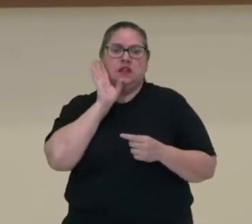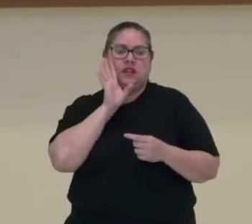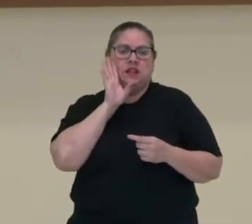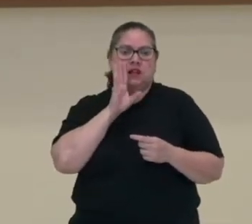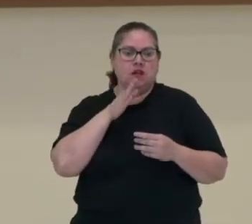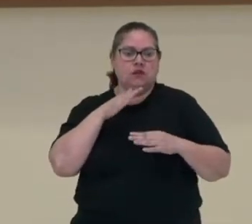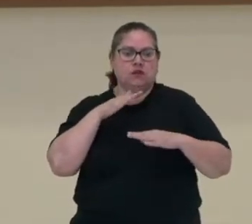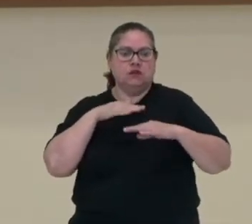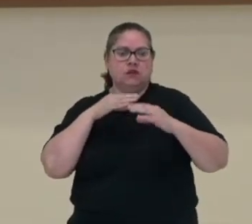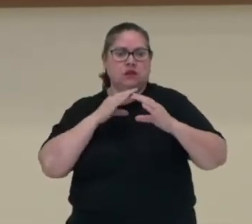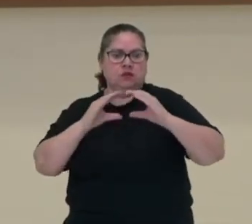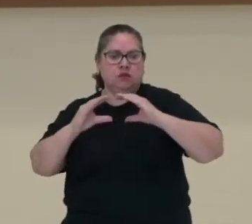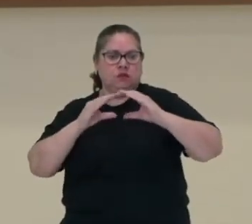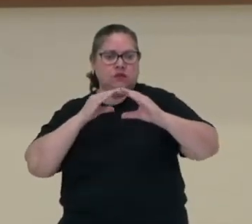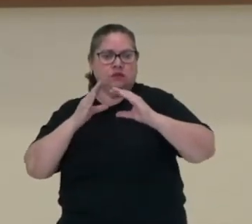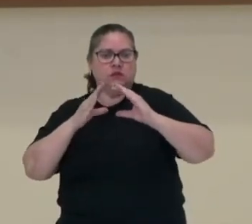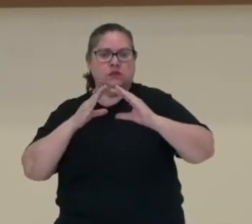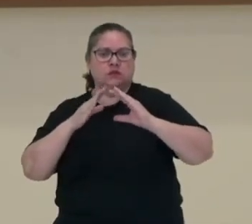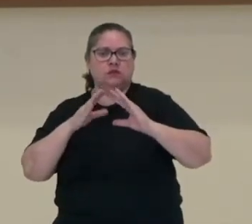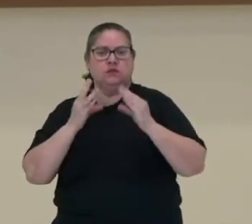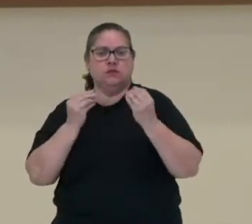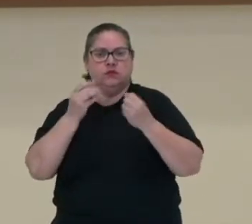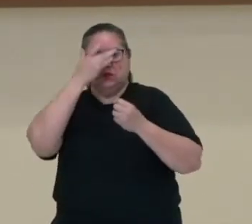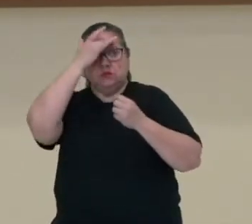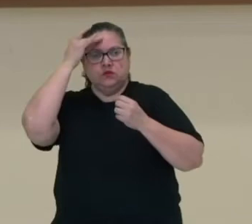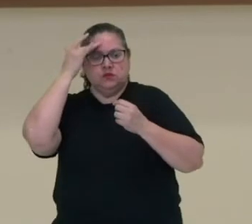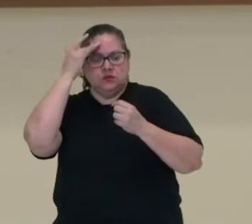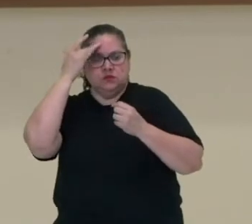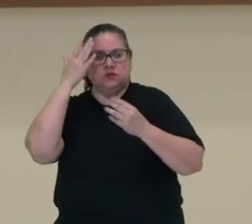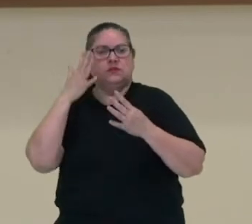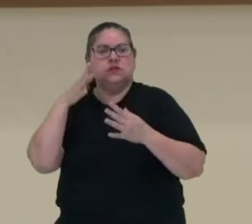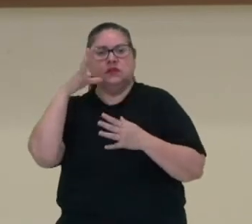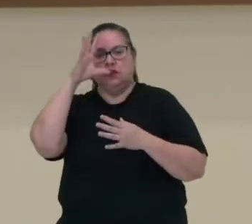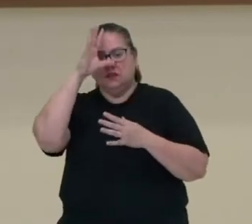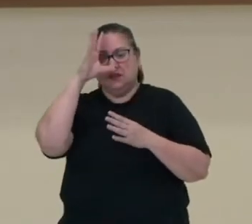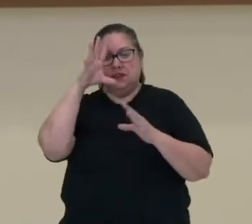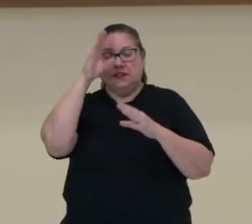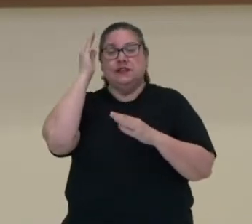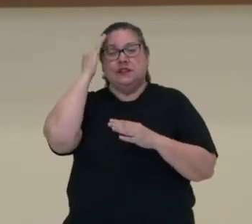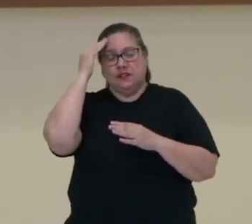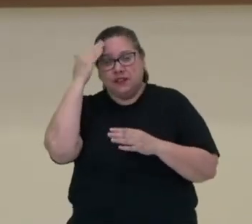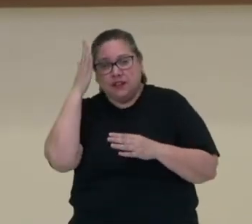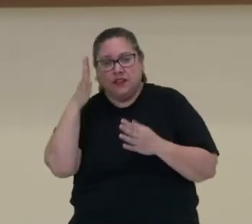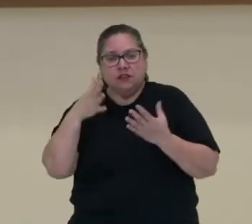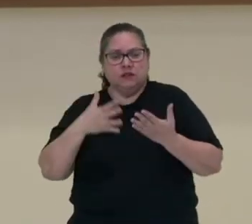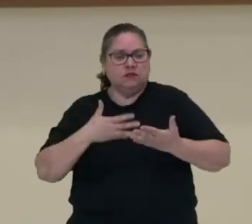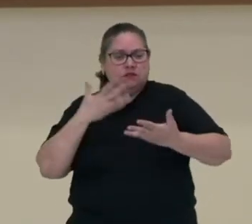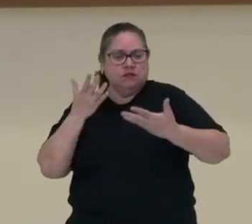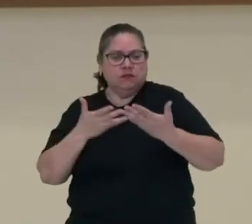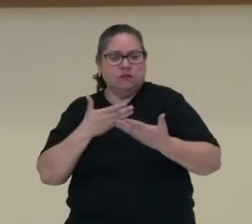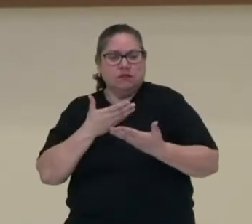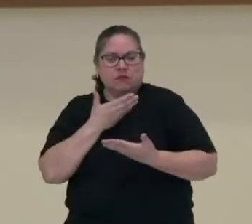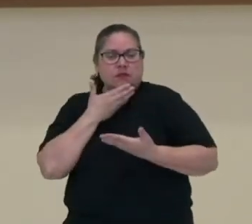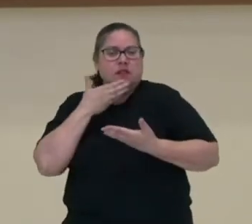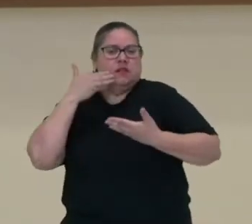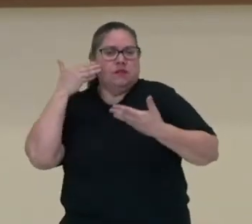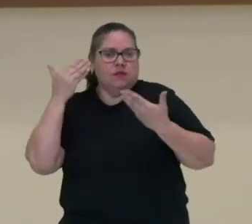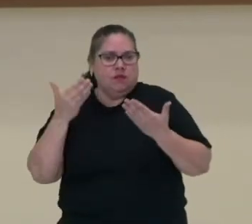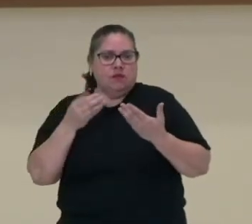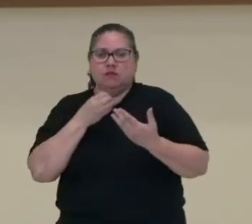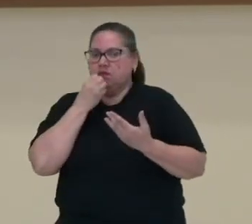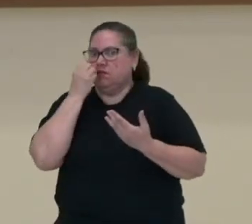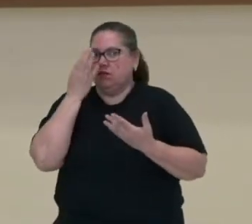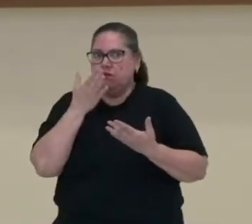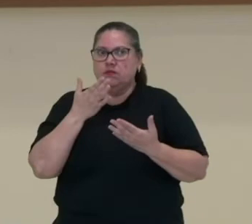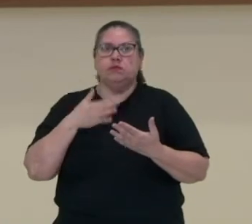da oratória, é alcançar muita gente com a nossa fala. Então, vamos utilizar um discurso mais agradável, mais acessível,